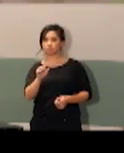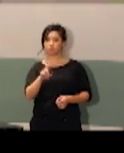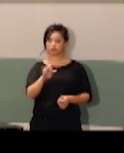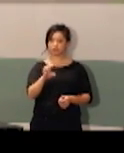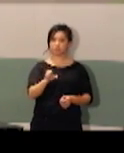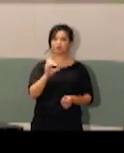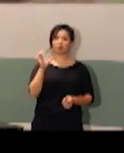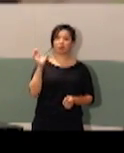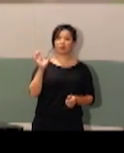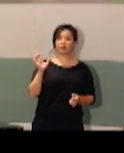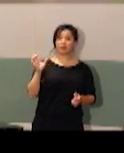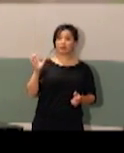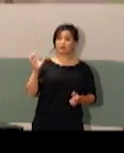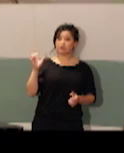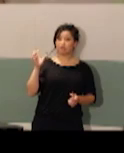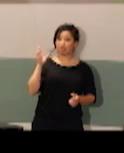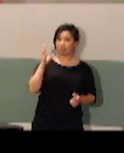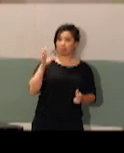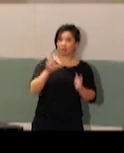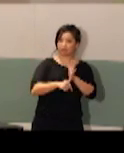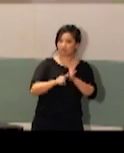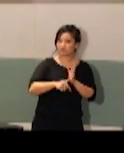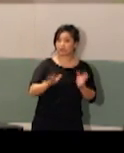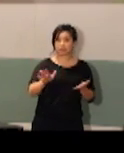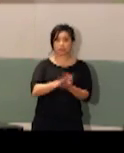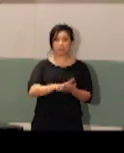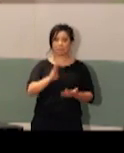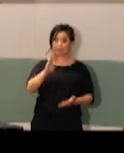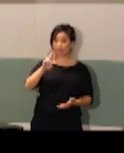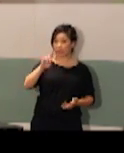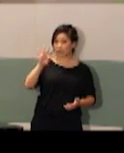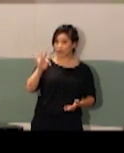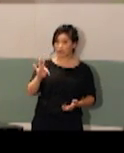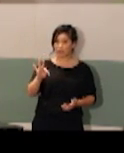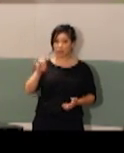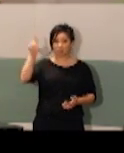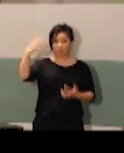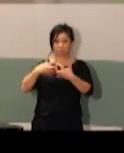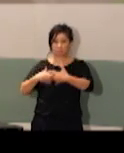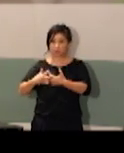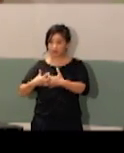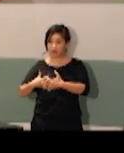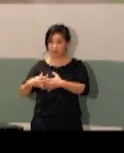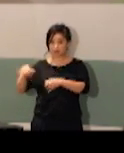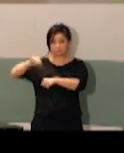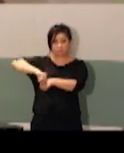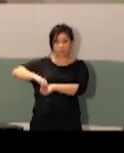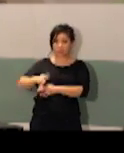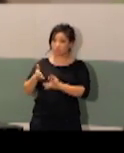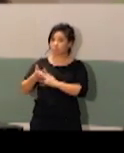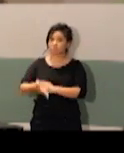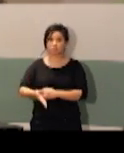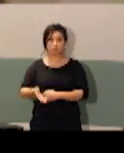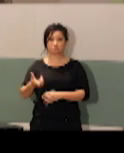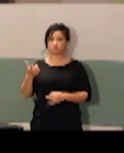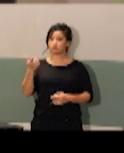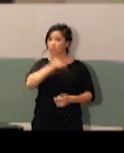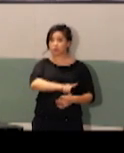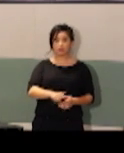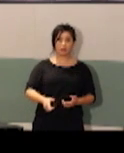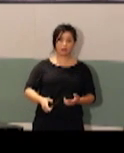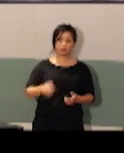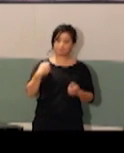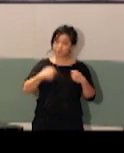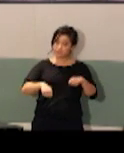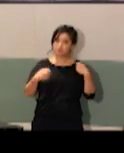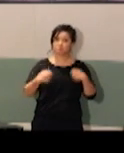não chega ao coração do Gama, e o povo está revoltado com aquilo, e precisamos investir, na minha opinião,